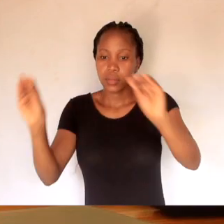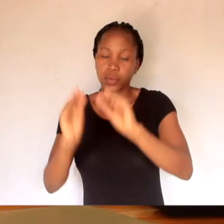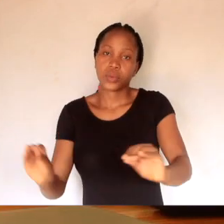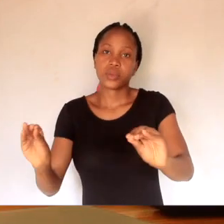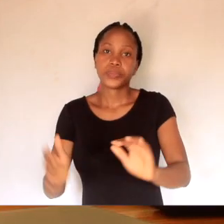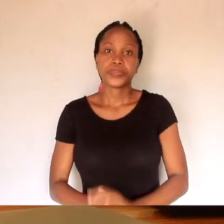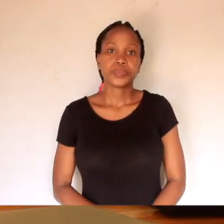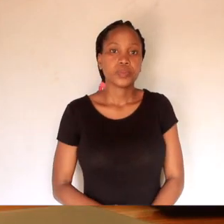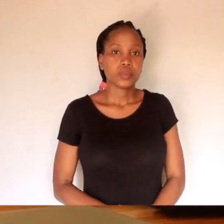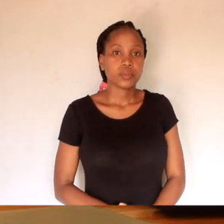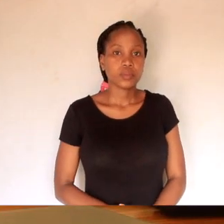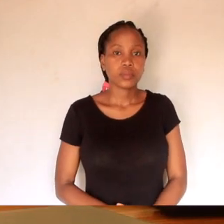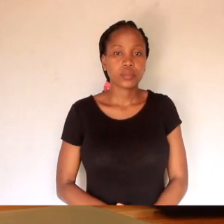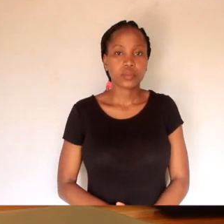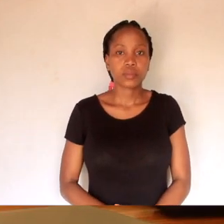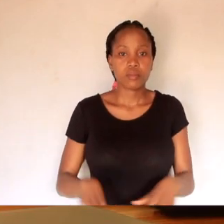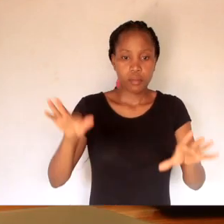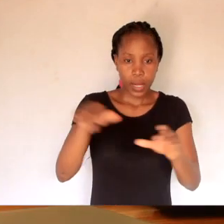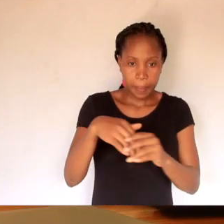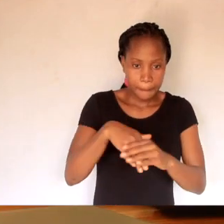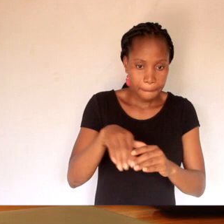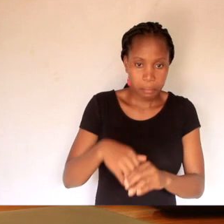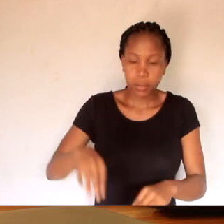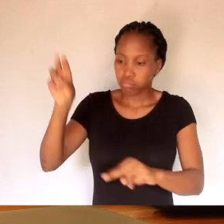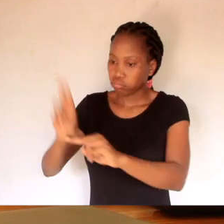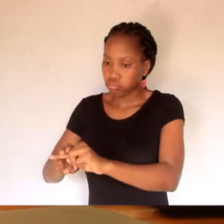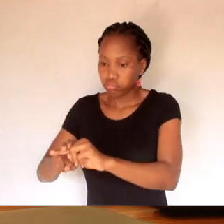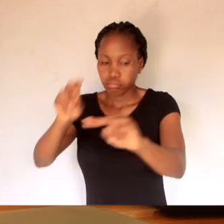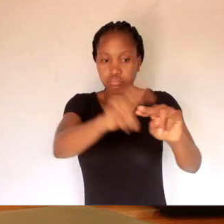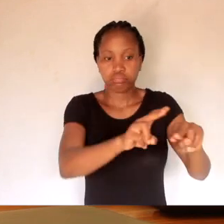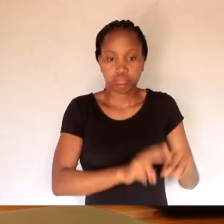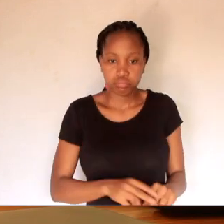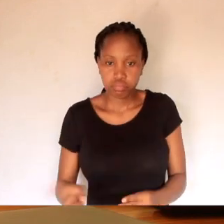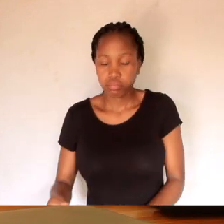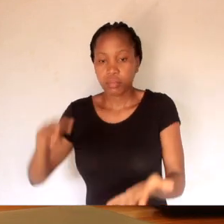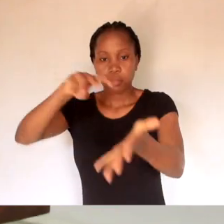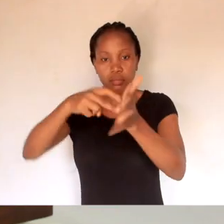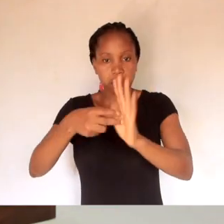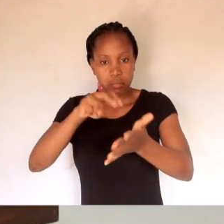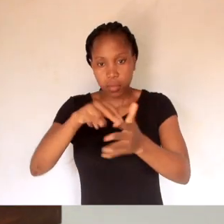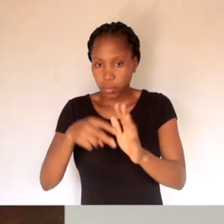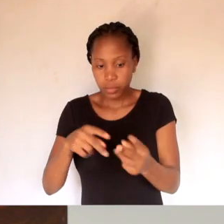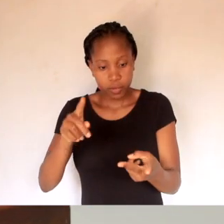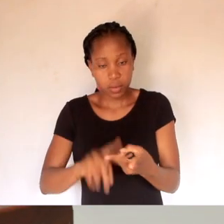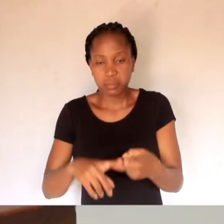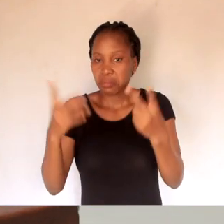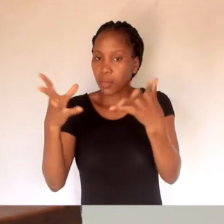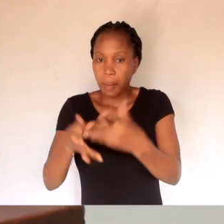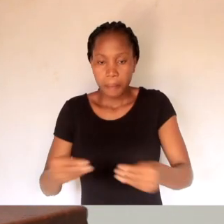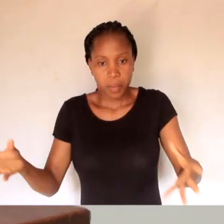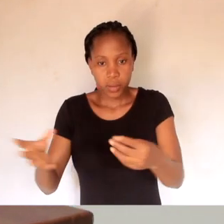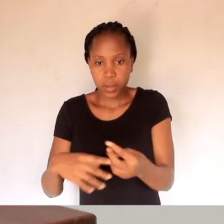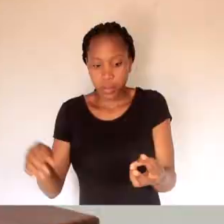Que decidamos com os membros, planificamos as nossas ações de forma conjunta, analisamos os instrumentos do setor da